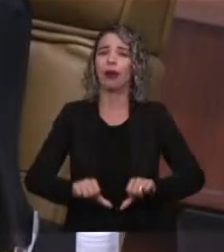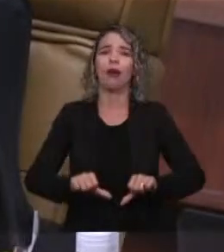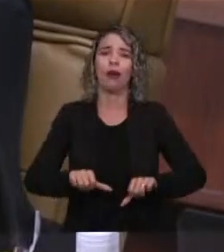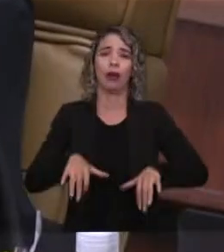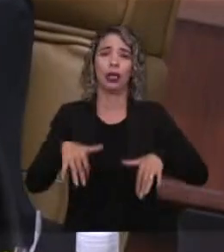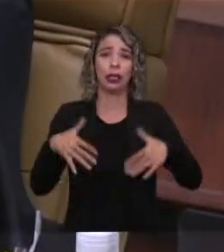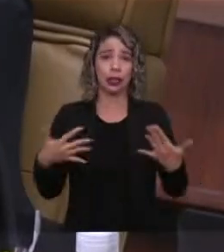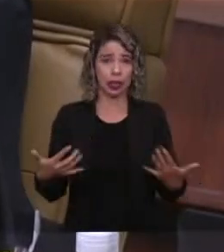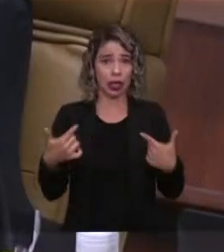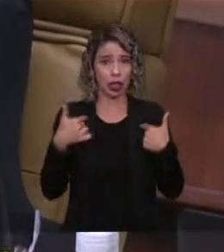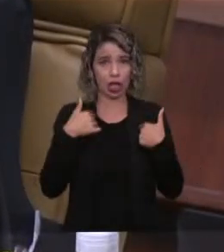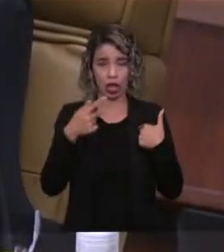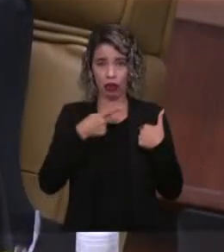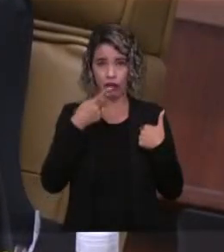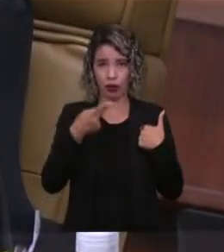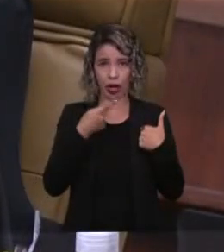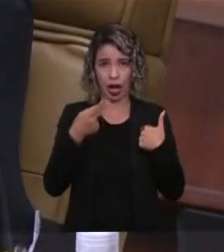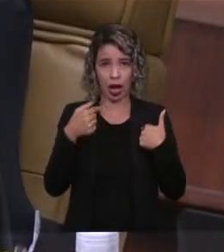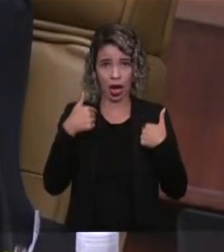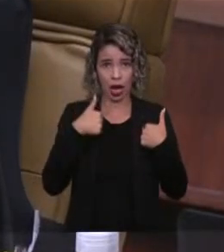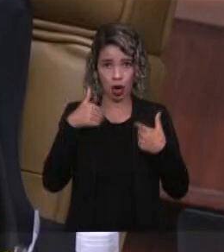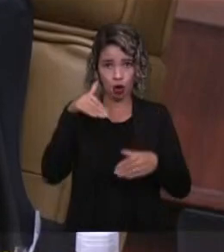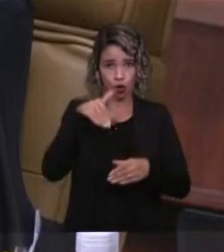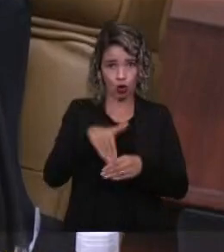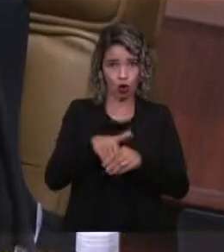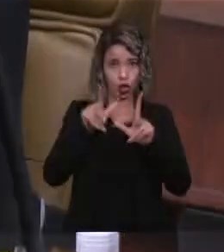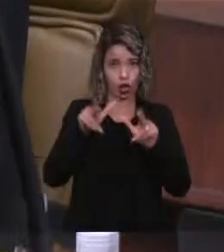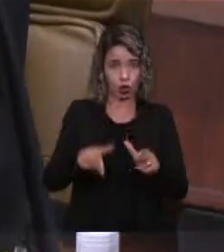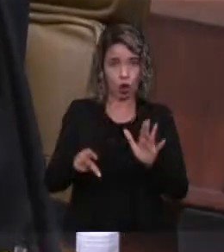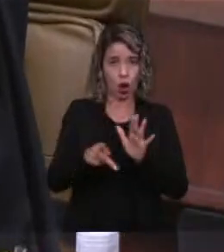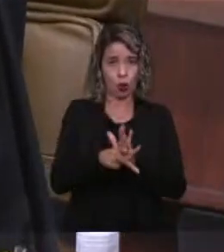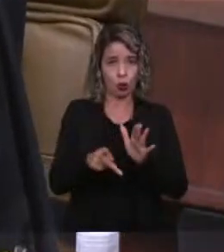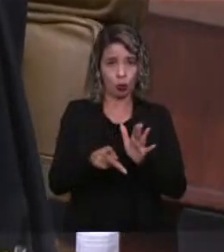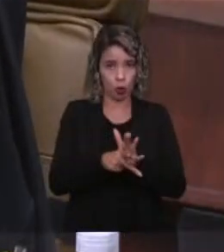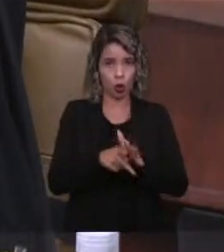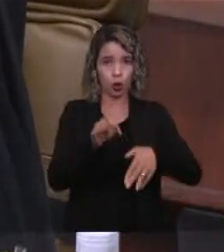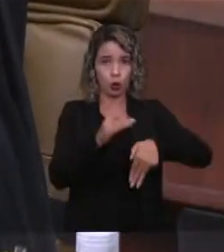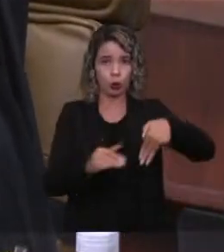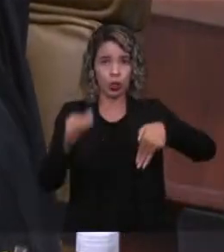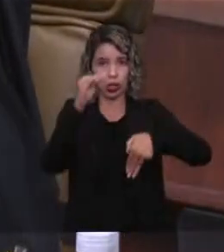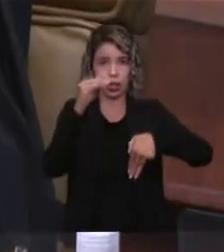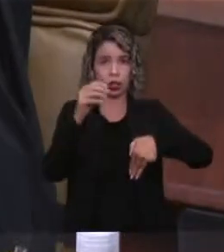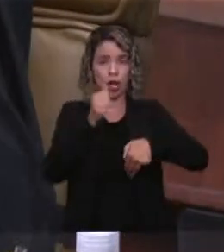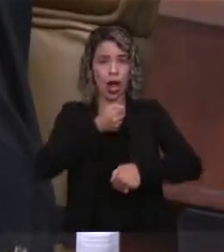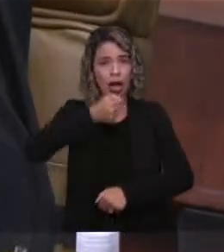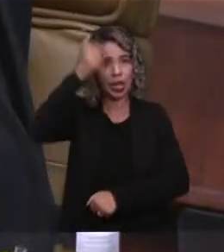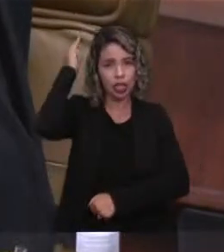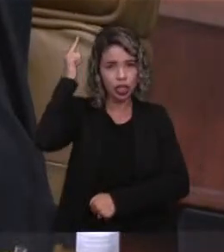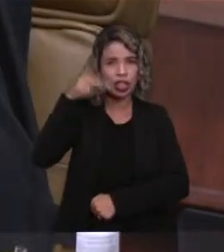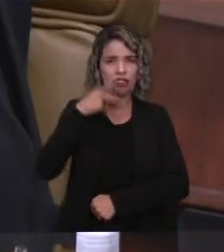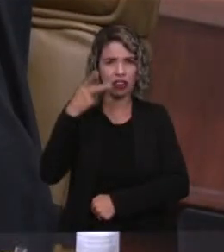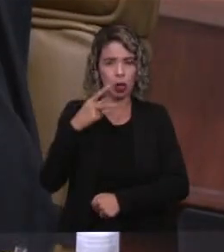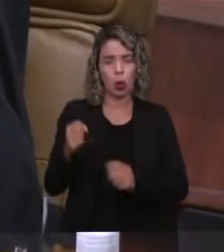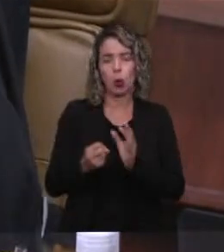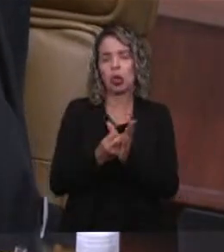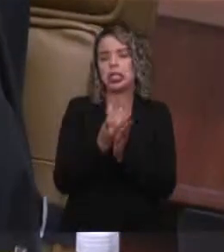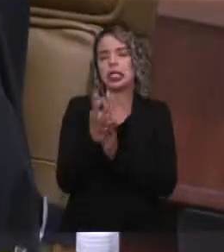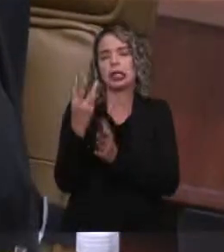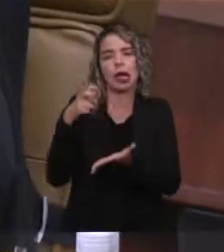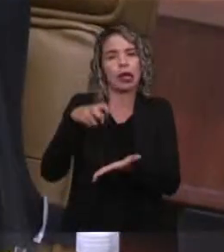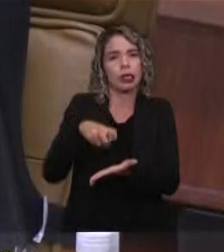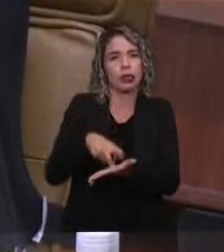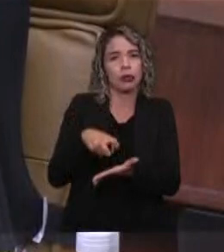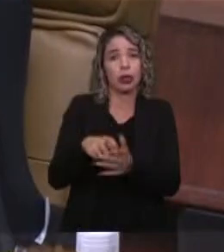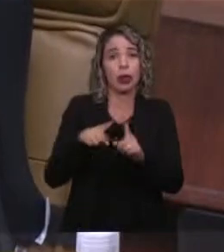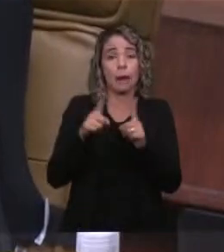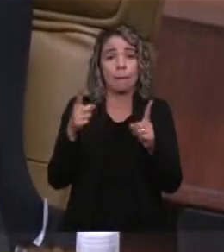vá tratar aqui, como fez o eminente ministro Alexandre de Moraes hoje, da quantificação de penas, mas